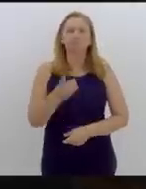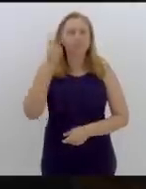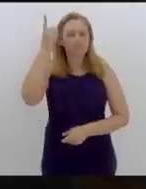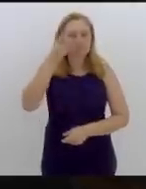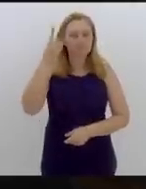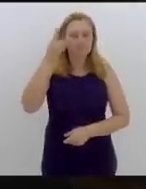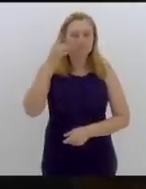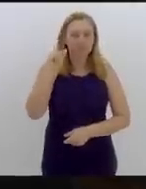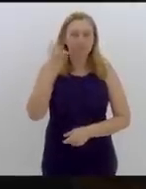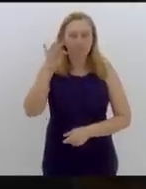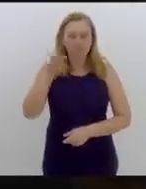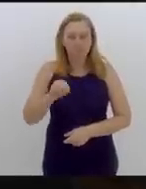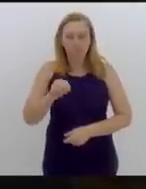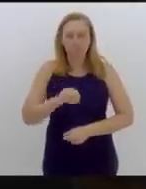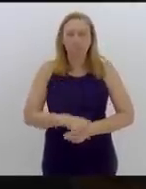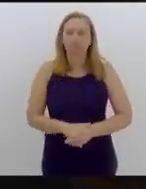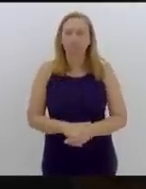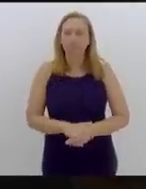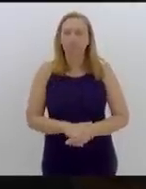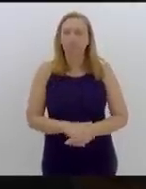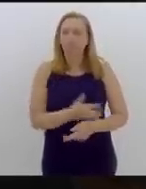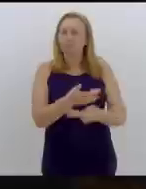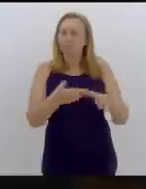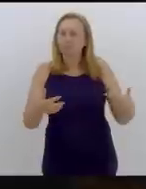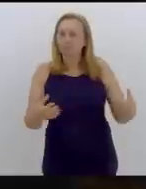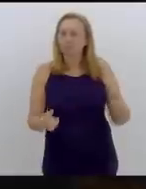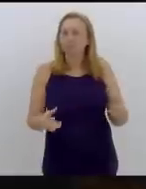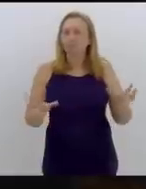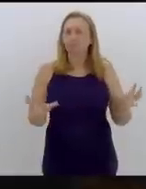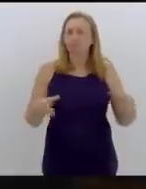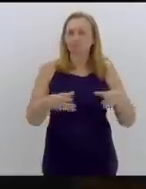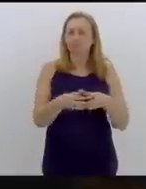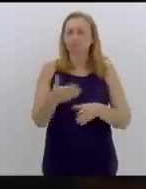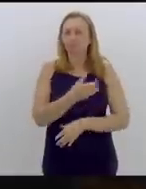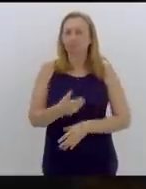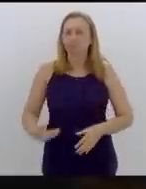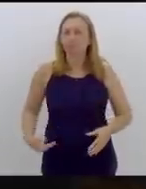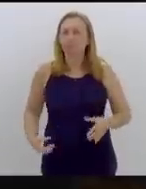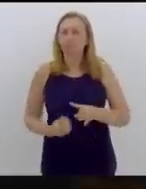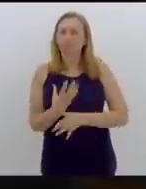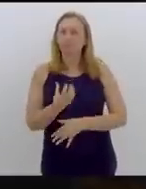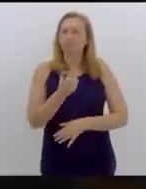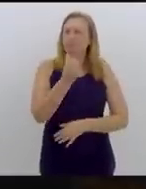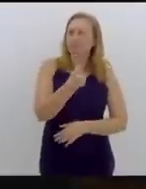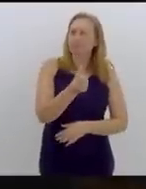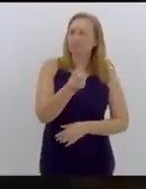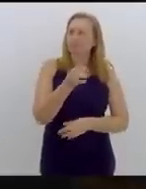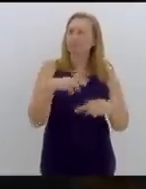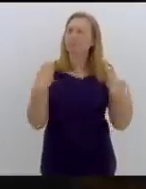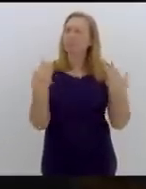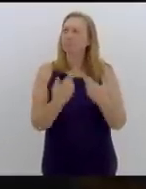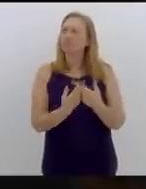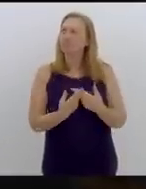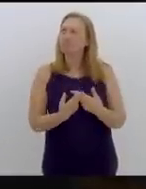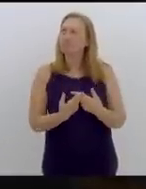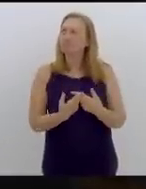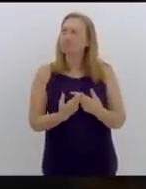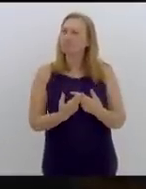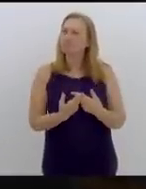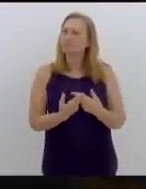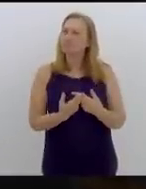Gualberto a gente realizou muitas audiências públicas foram seis audiências para ser mais exatos